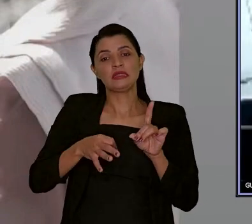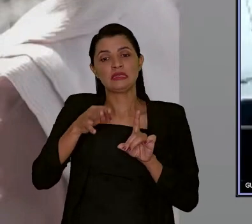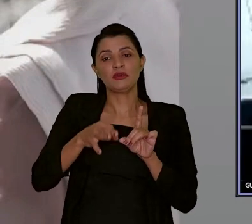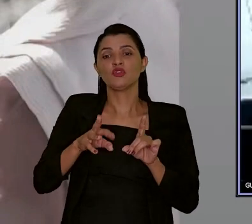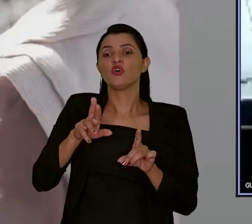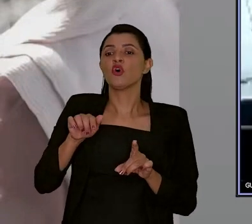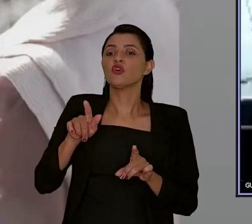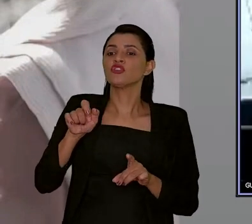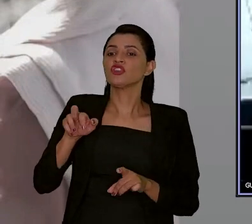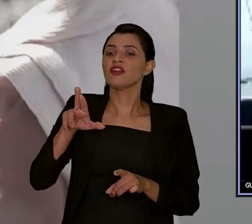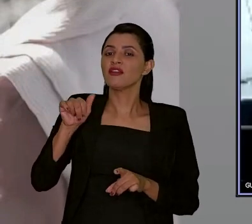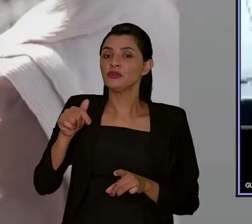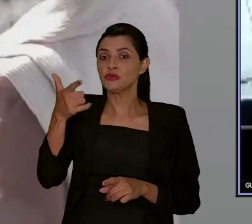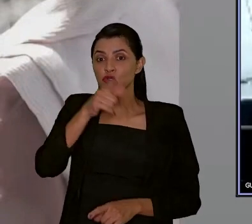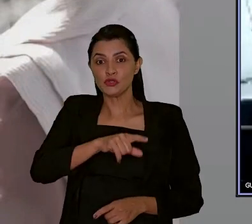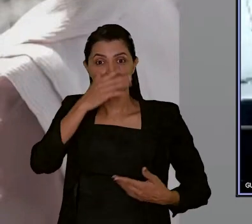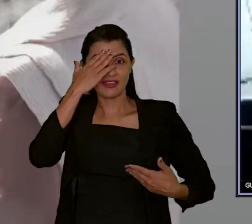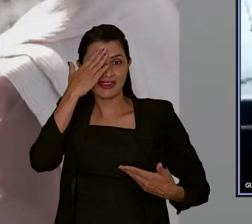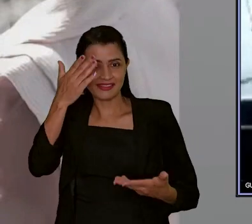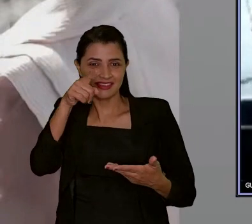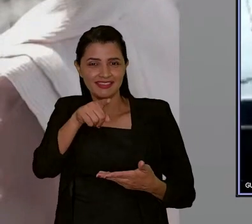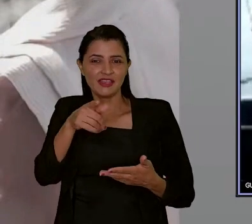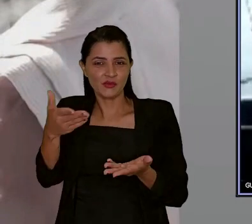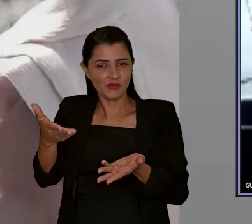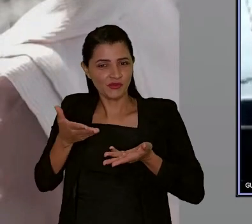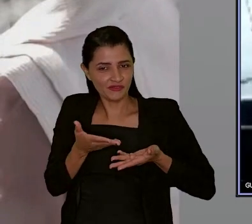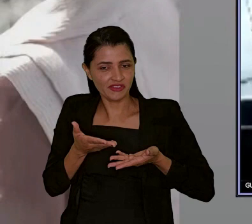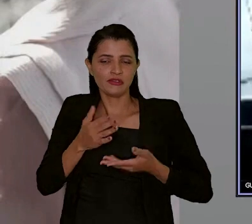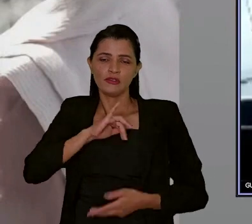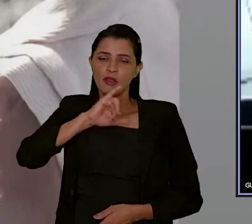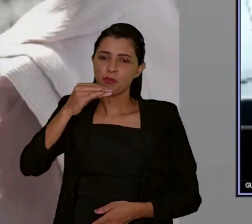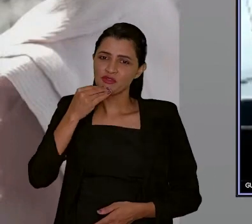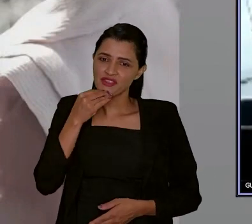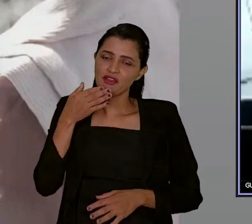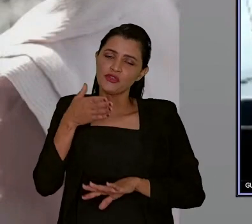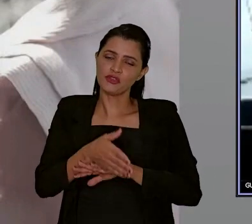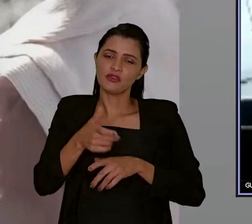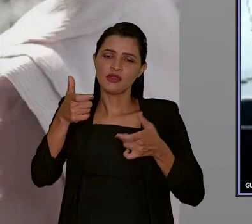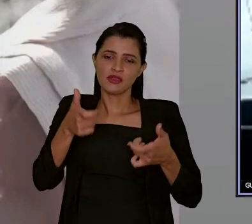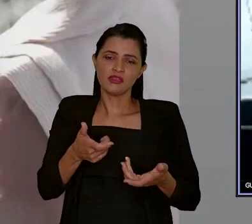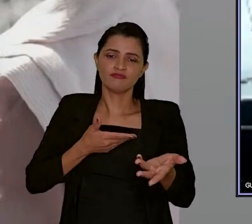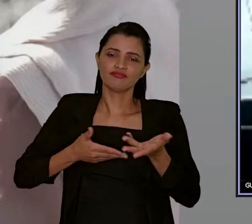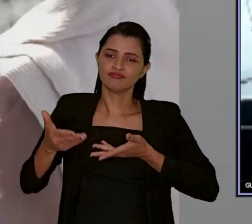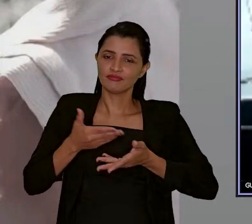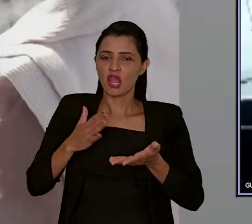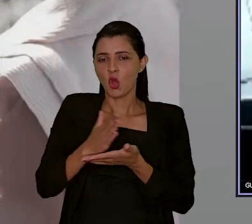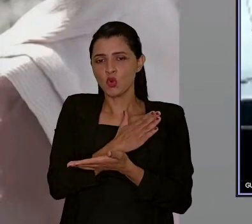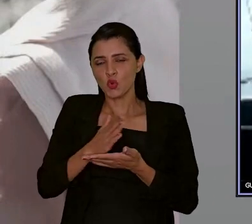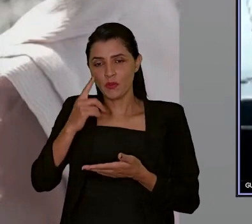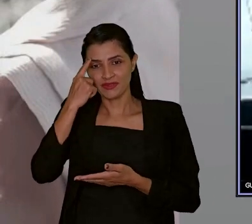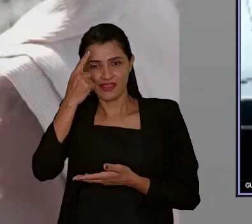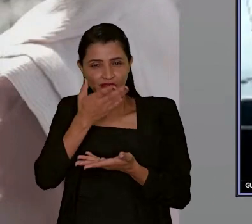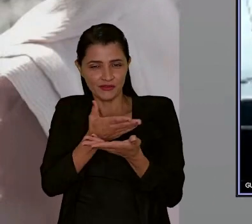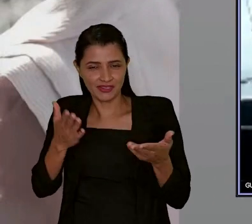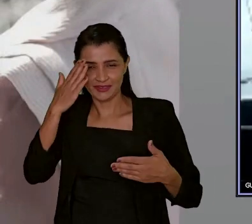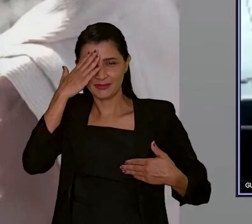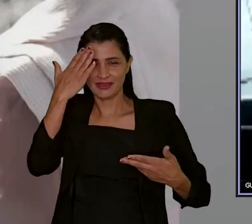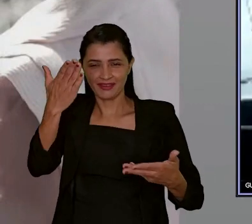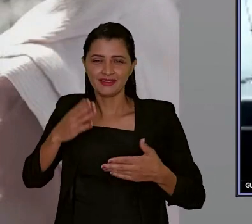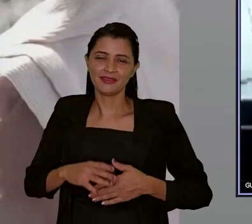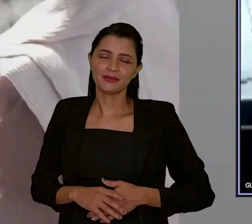agradecendo à EMAG pelo convite e pela oportunidade de poder compartilhar algumas ideias com todos. Muito obrigado.